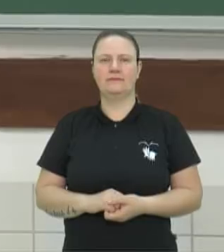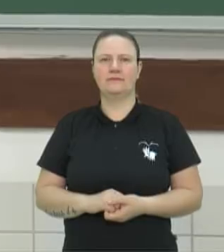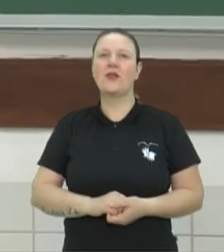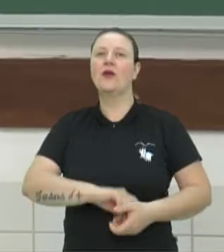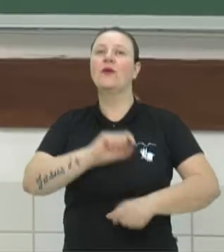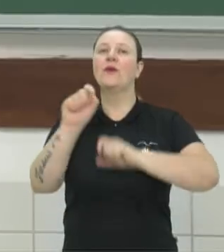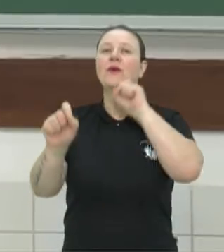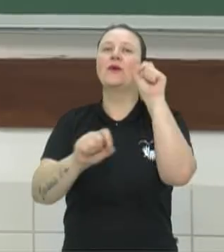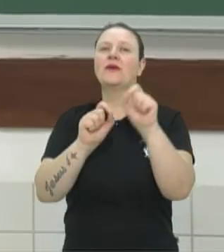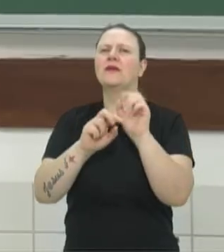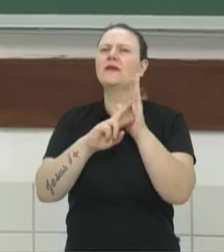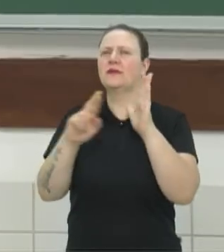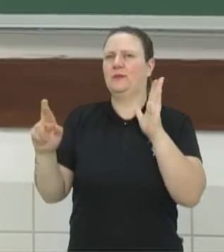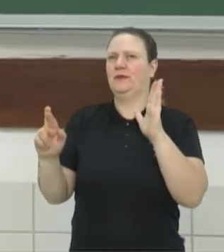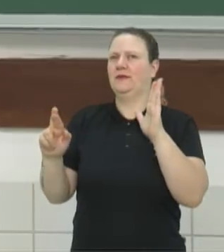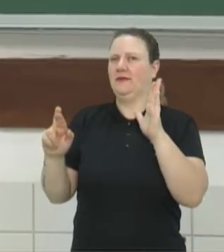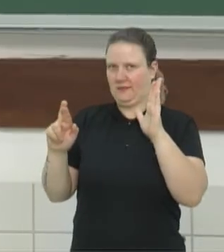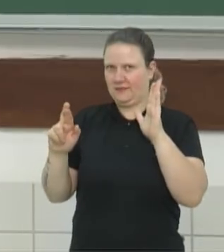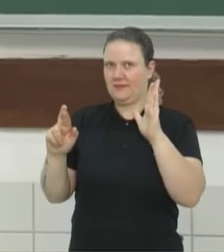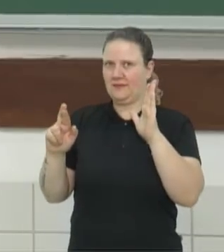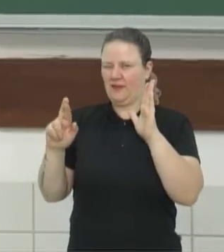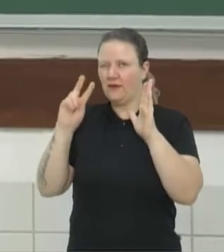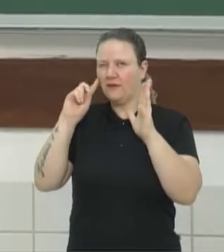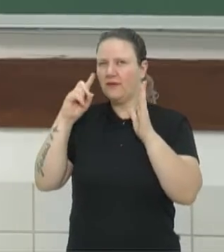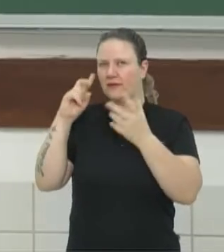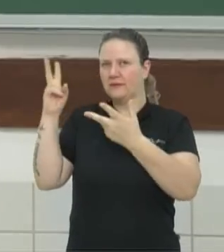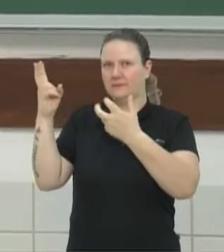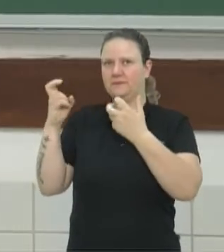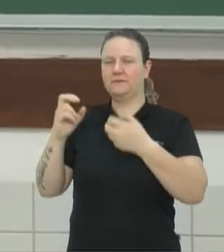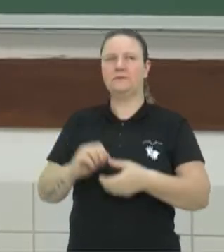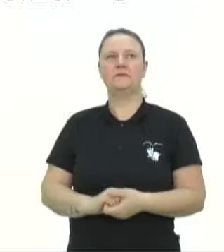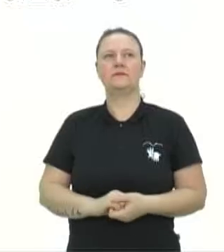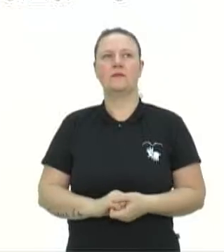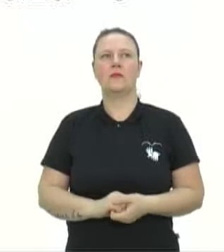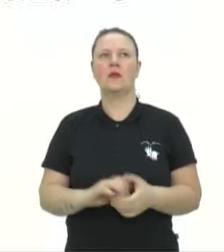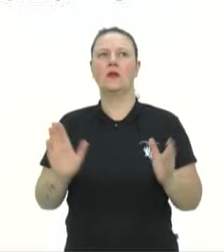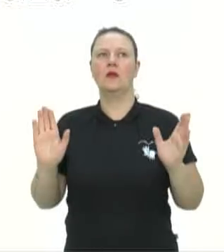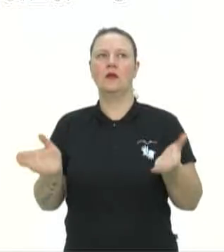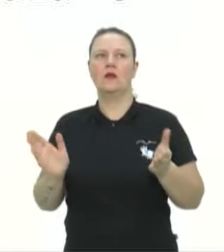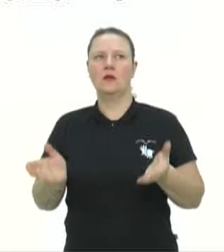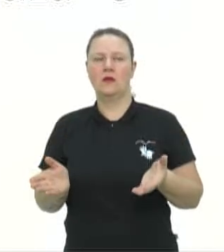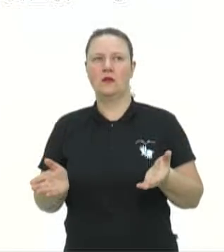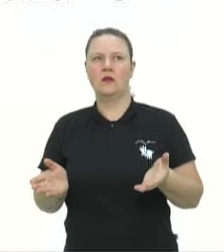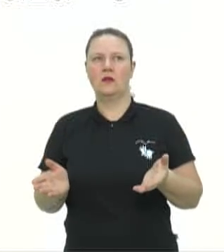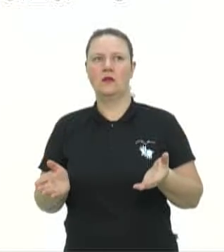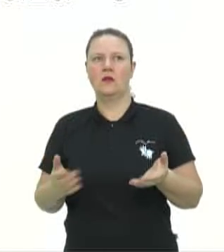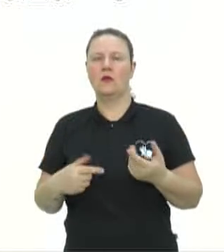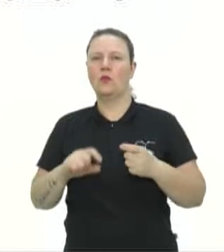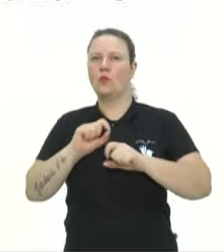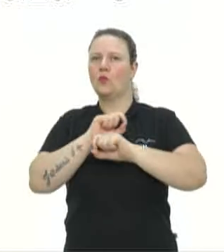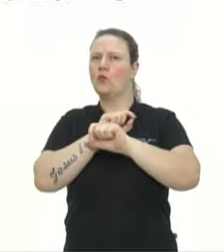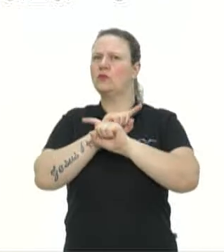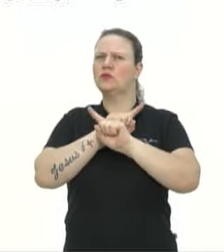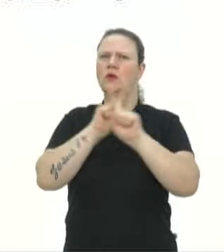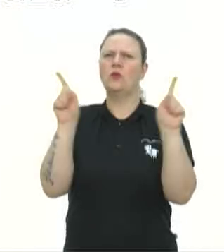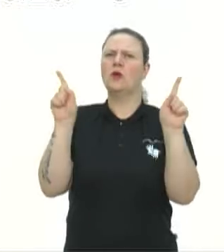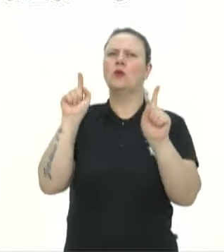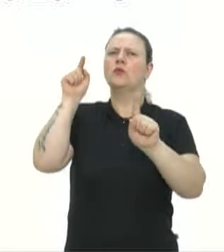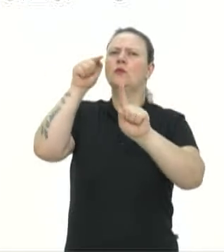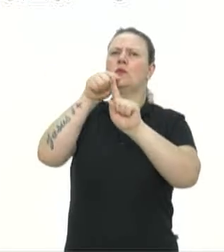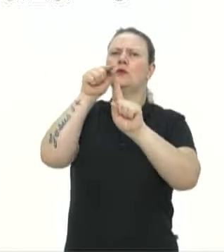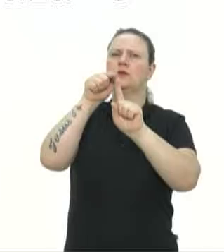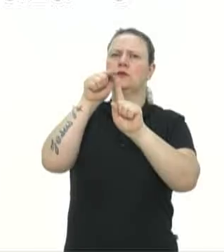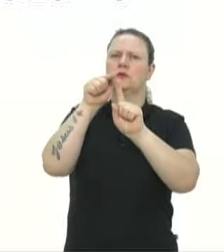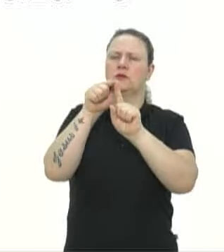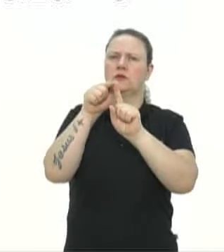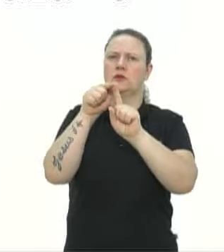O que você respondeu? Vamos ver a resposta correta? Nesse caso, não é função do slogan apresentar uma prévia